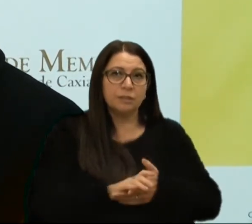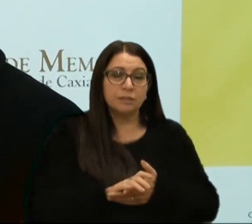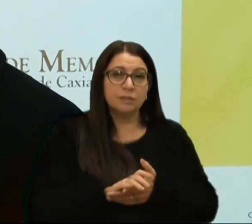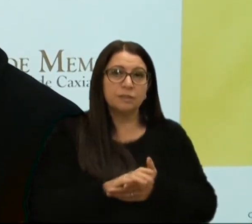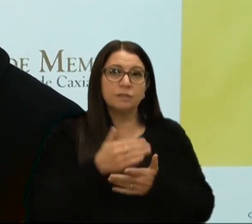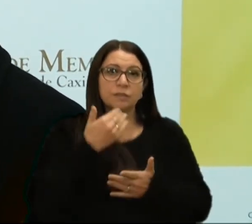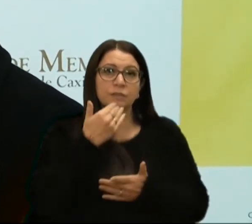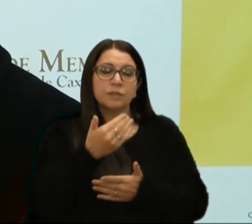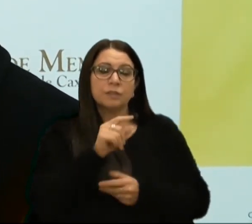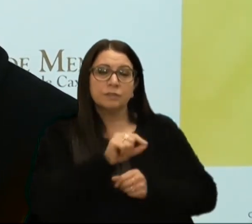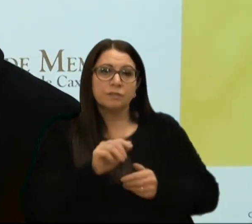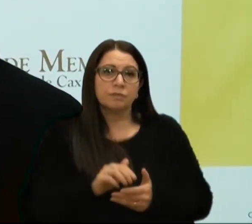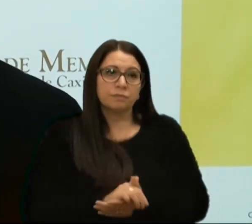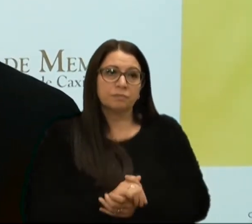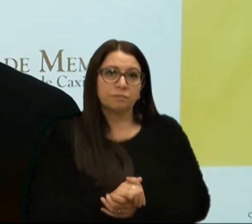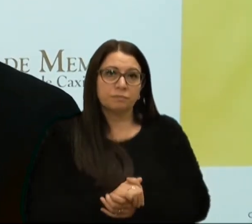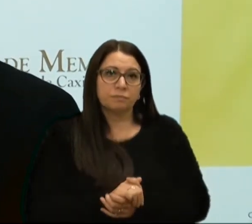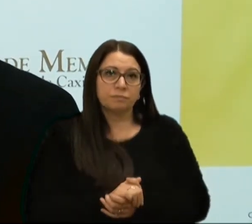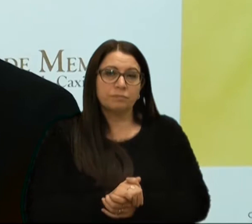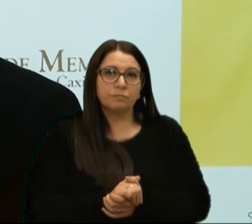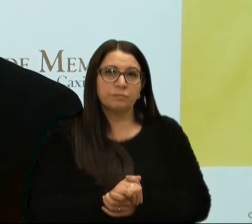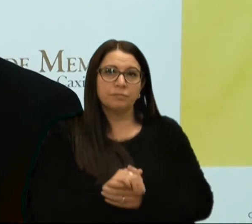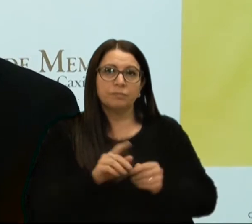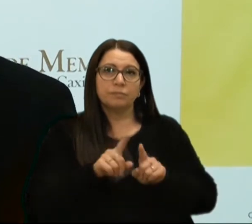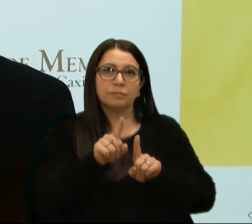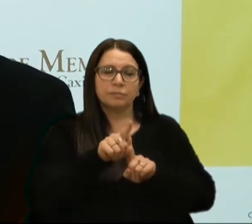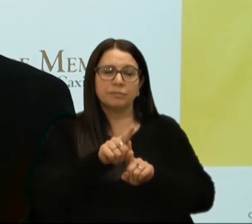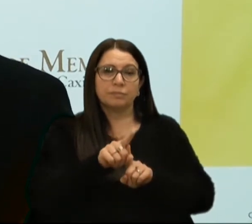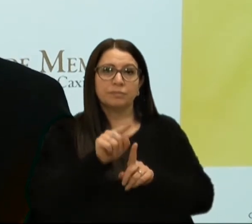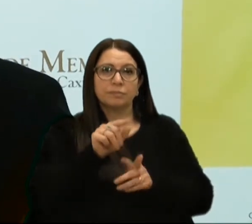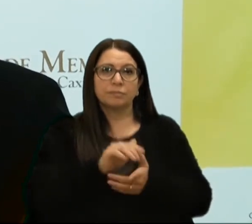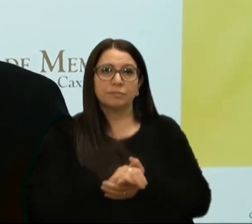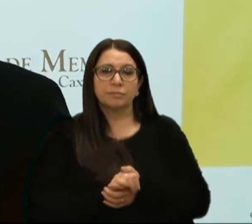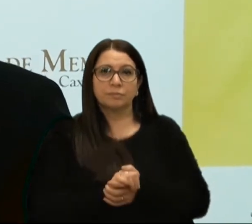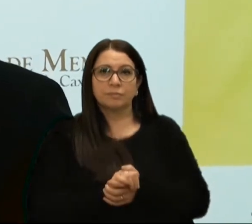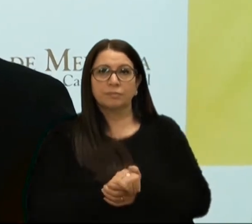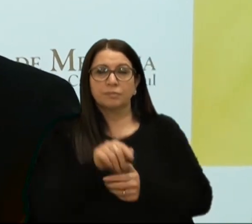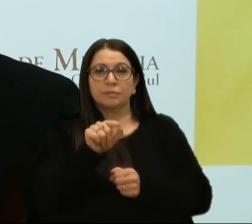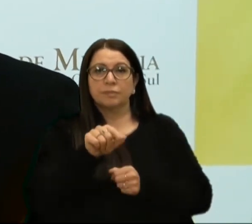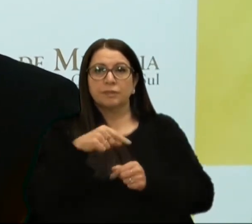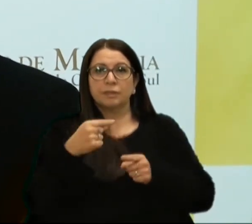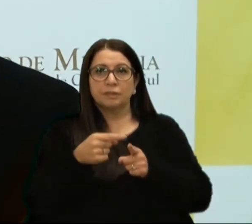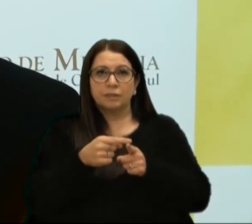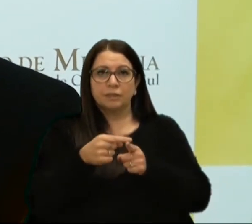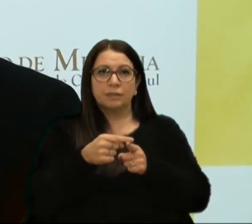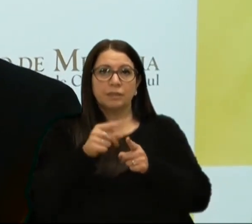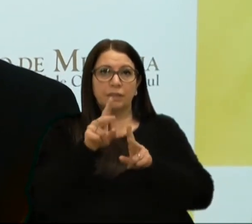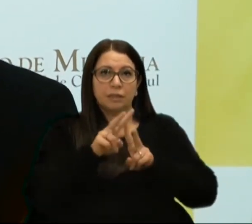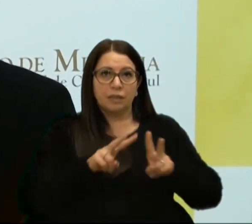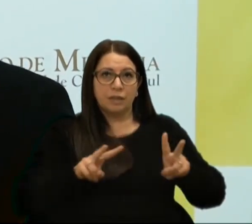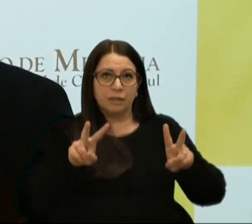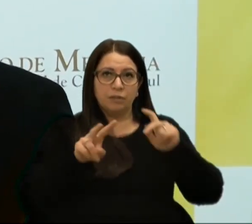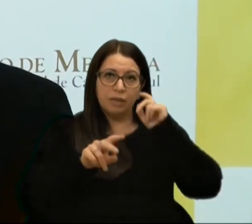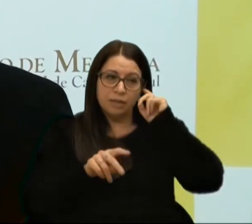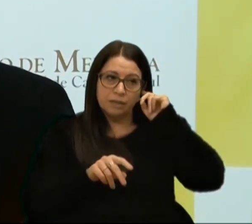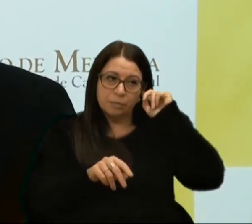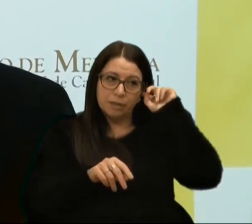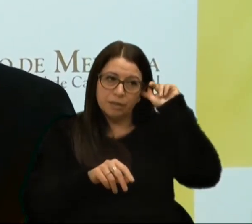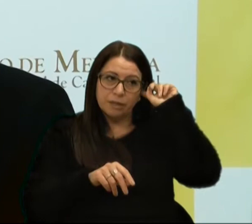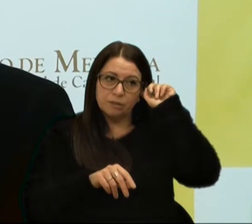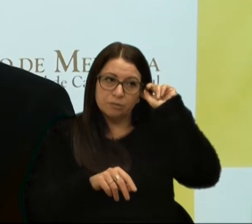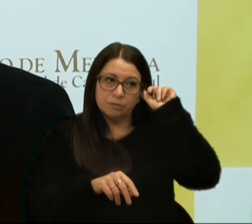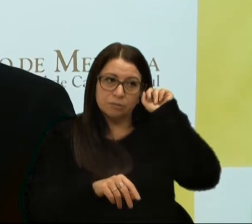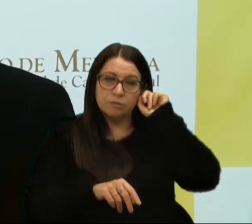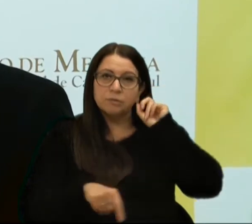a esse sentido de habitações populares e também, de uma certa forma, visando também a ampliação do